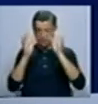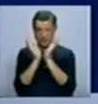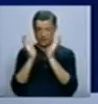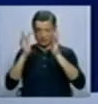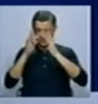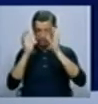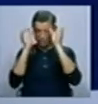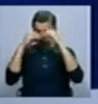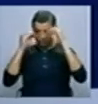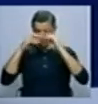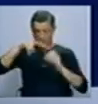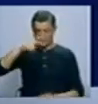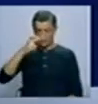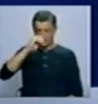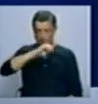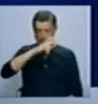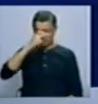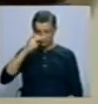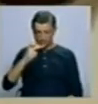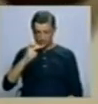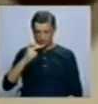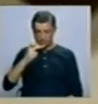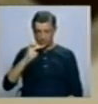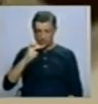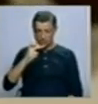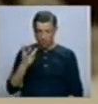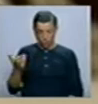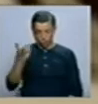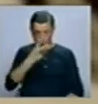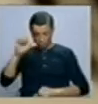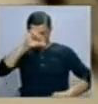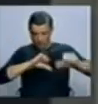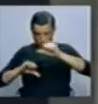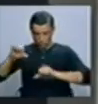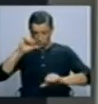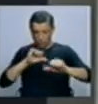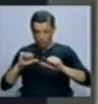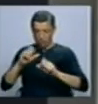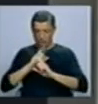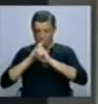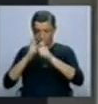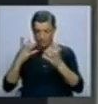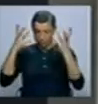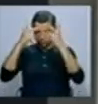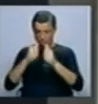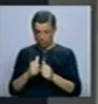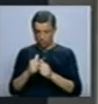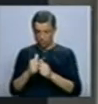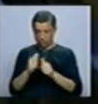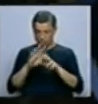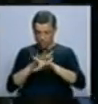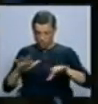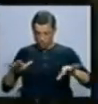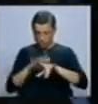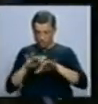social, a Google e a NASA e o National Oak Ridge Laboratório anunciaram um primeiro cálculo notável de um computador quântico, eu